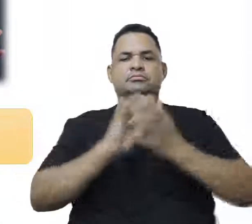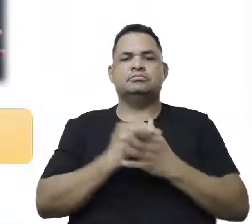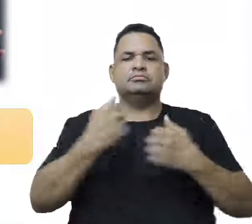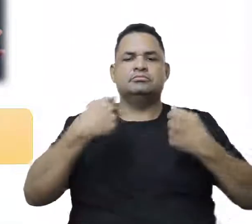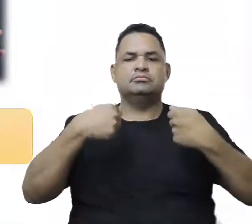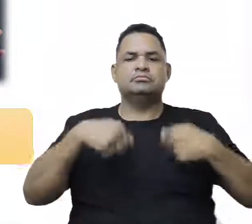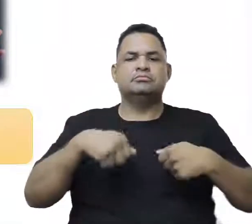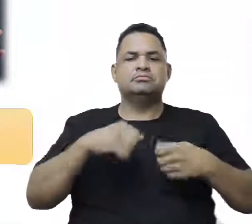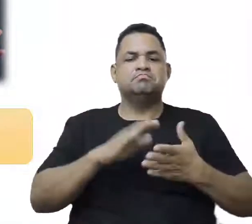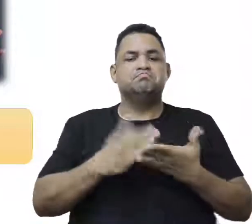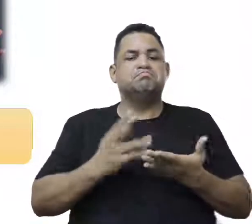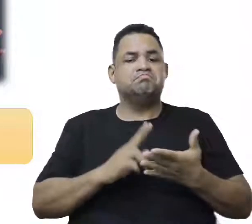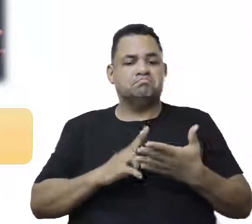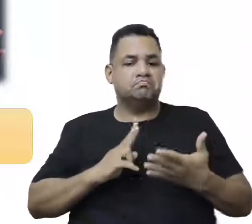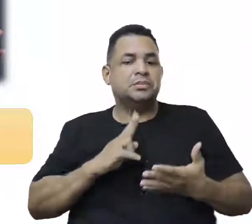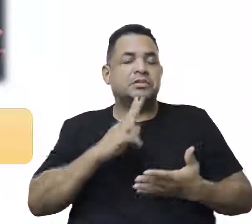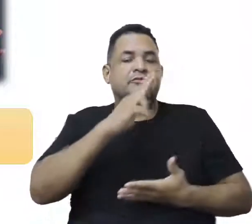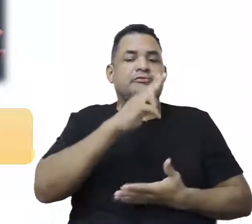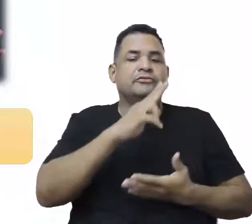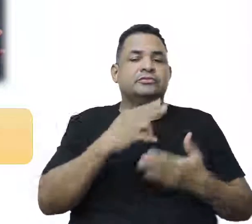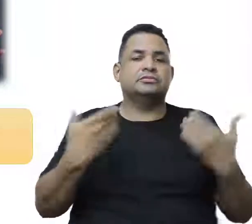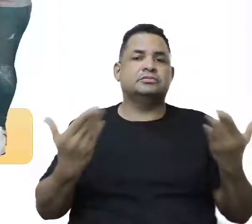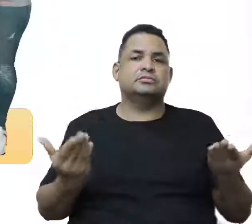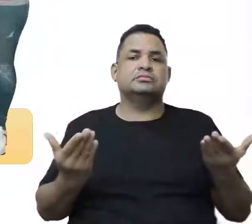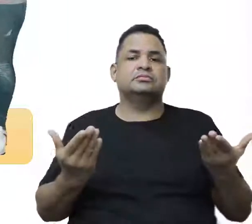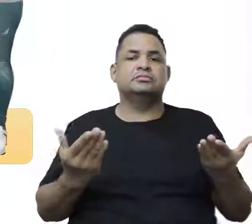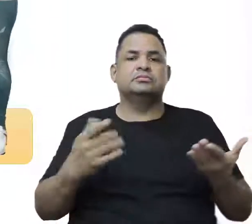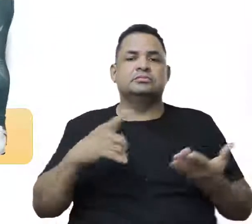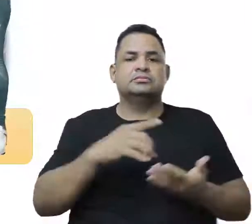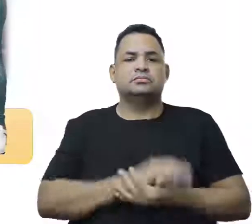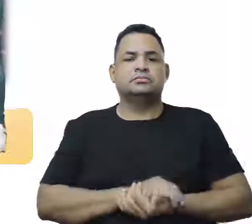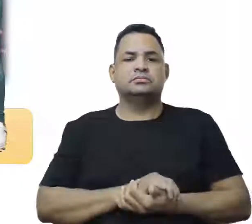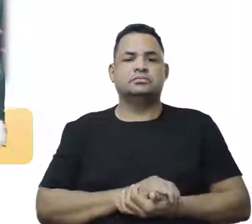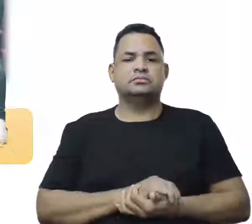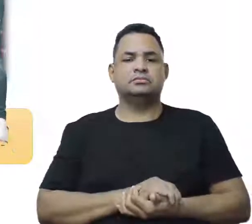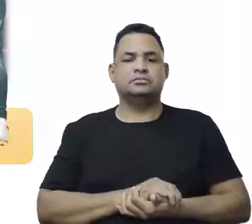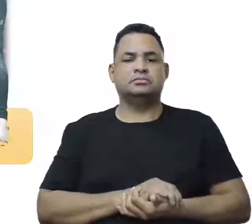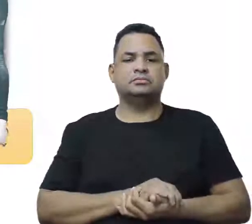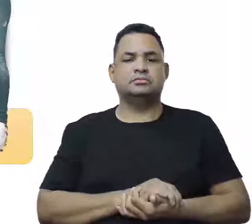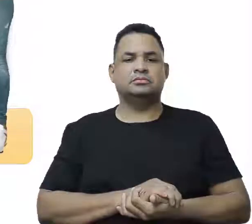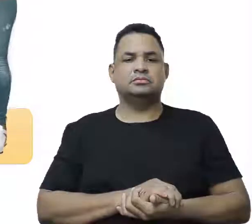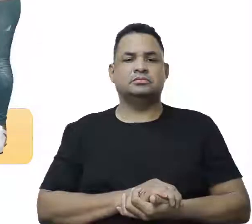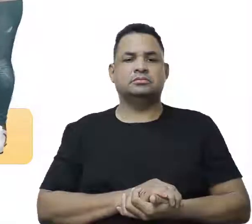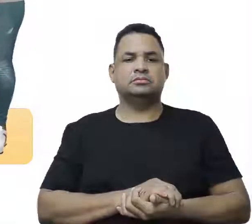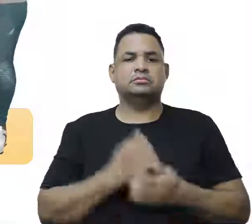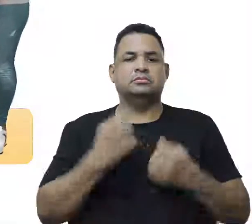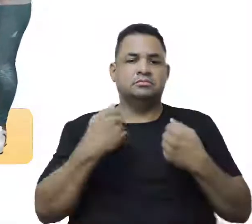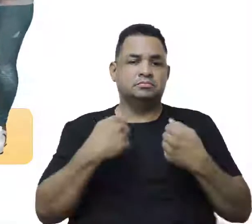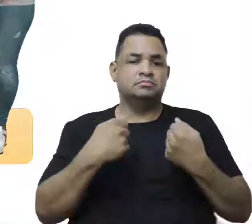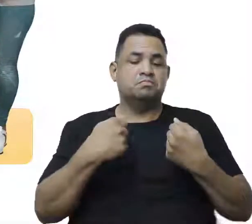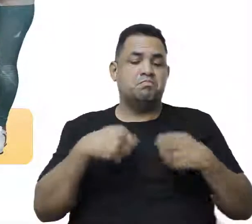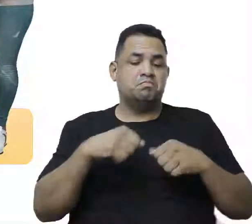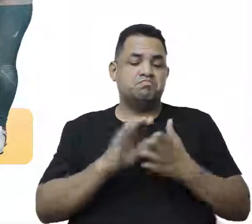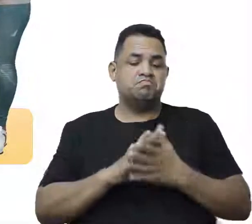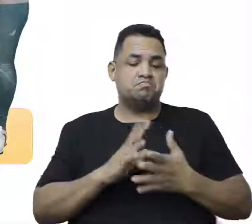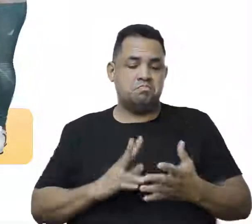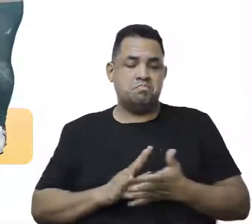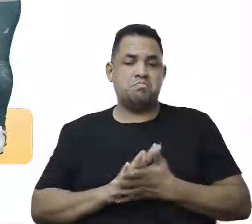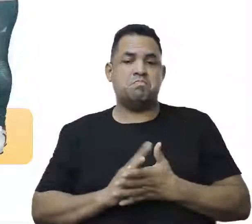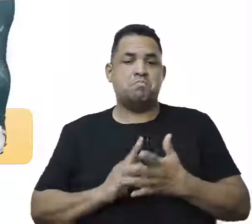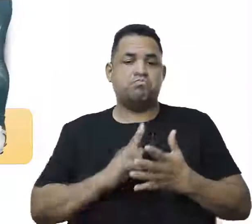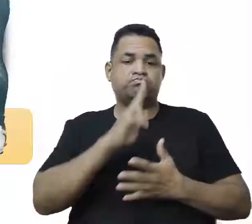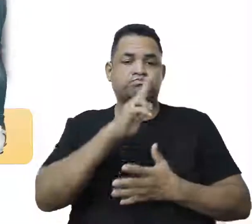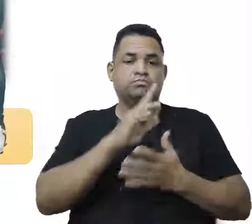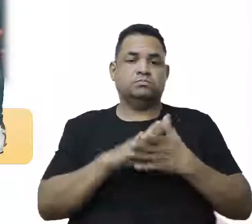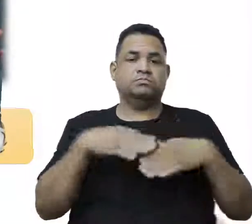ser potencializada. Vamos entrar nesse slide aí de novo, né? Ela pode ser potencializada ou